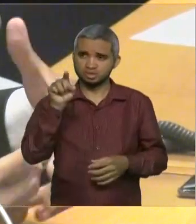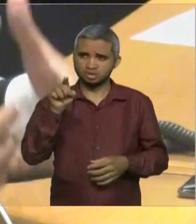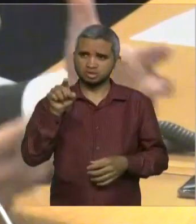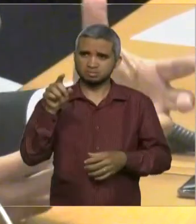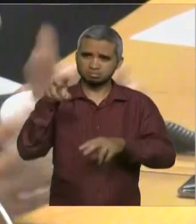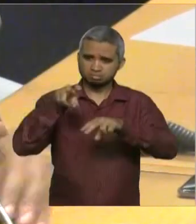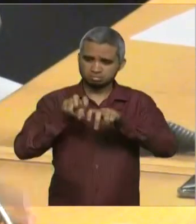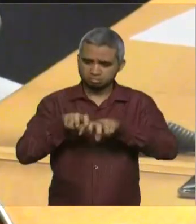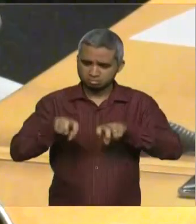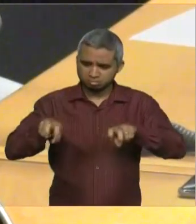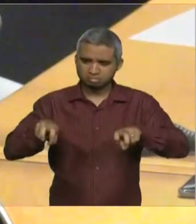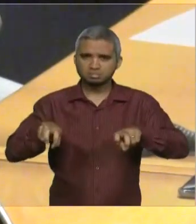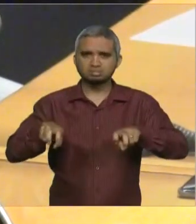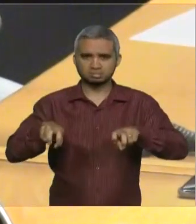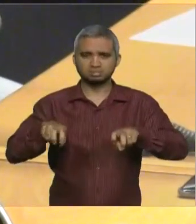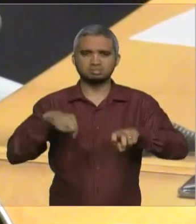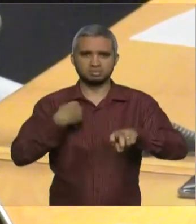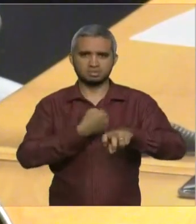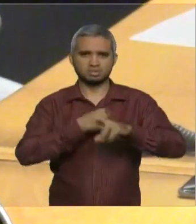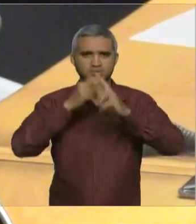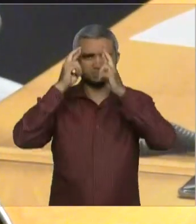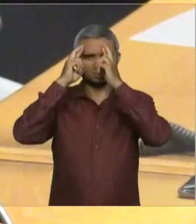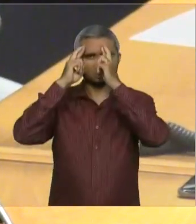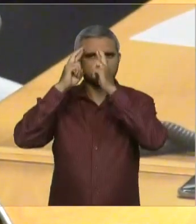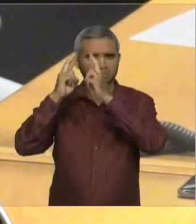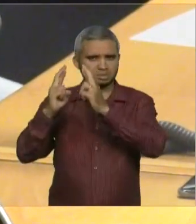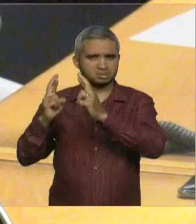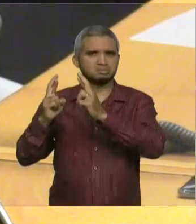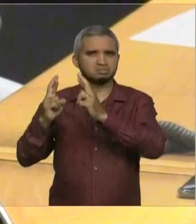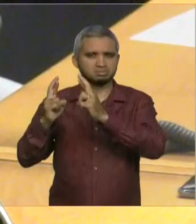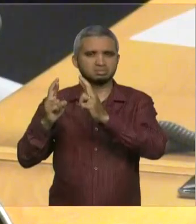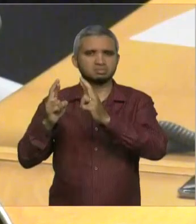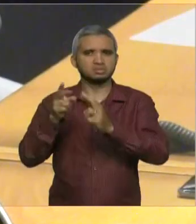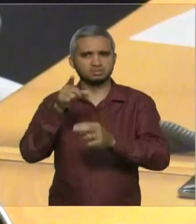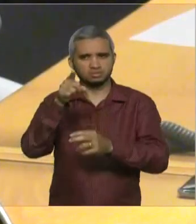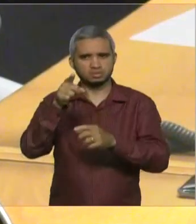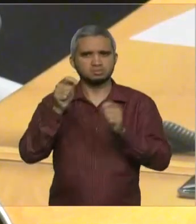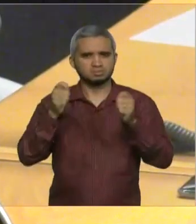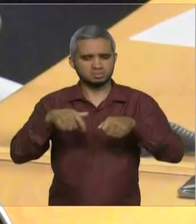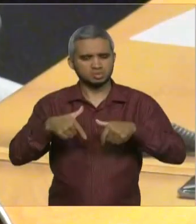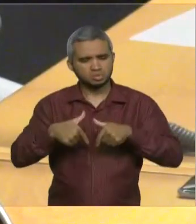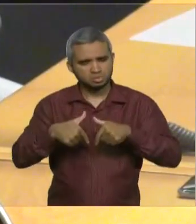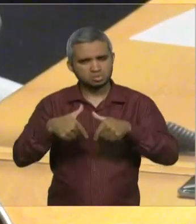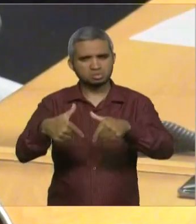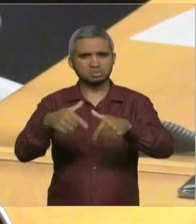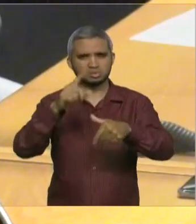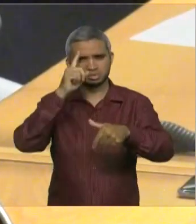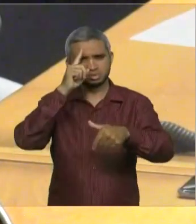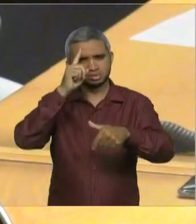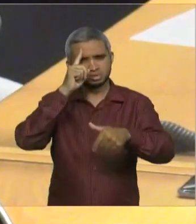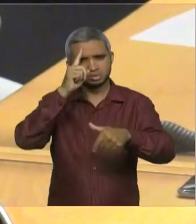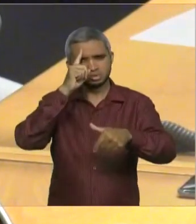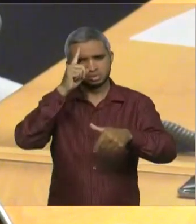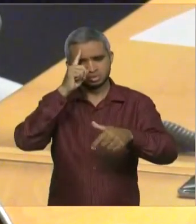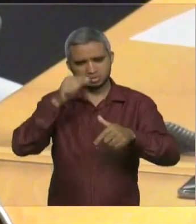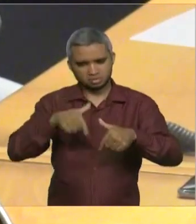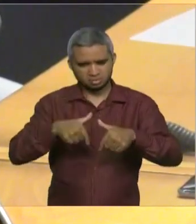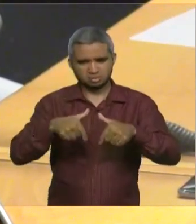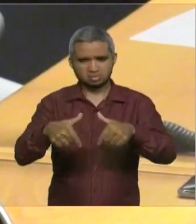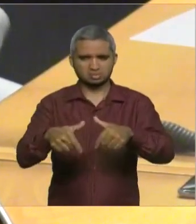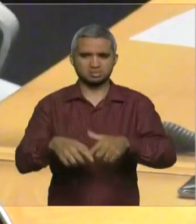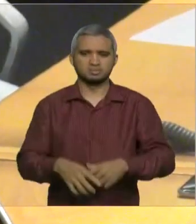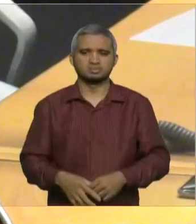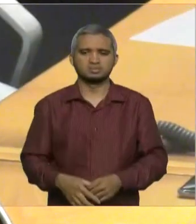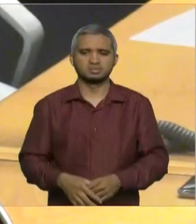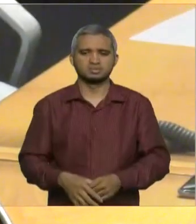a milhares de pessoas. Então, continue nessa sua luta diária. Continue, porque você